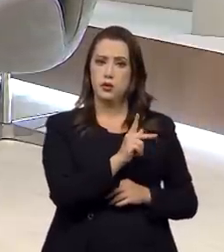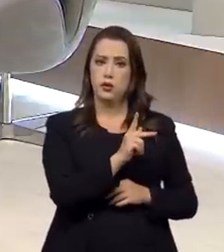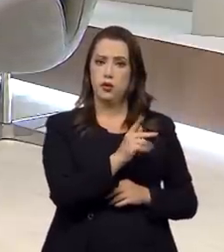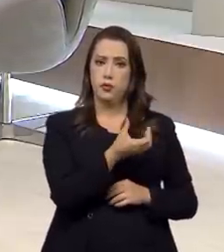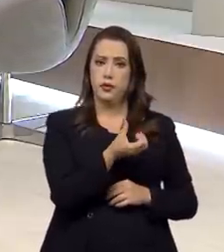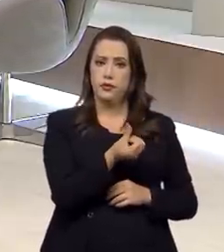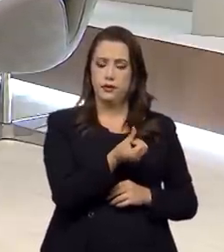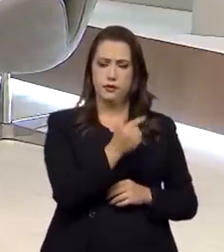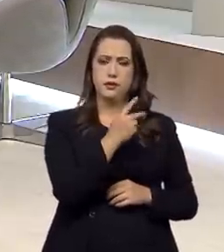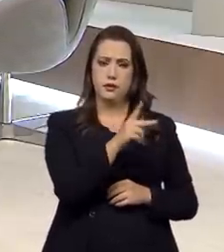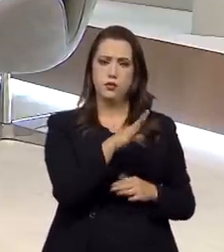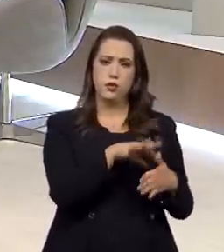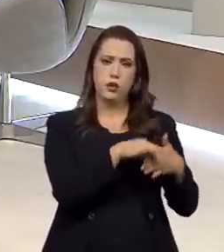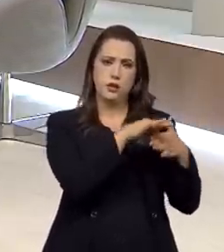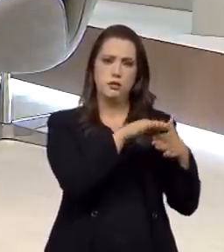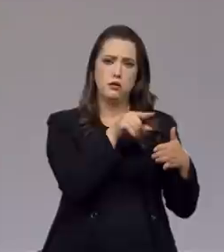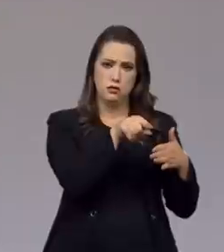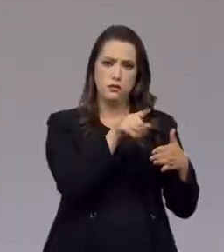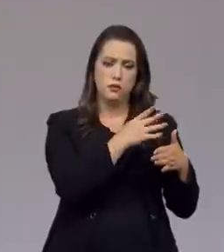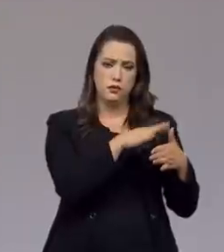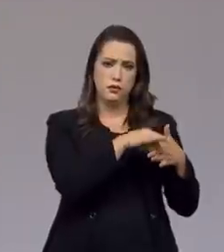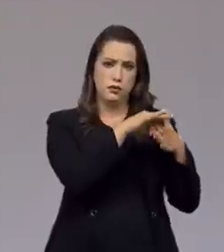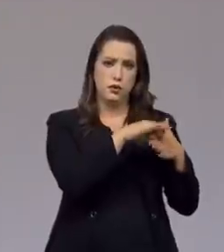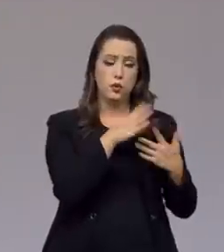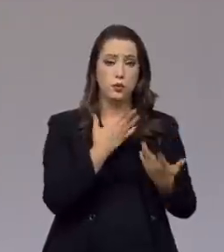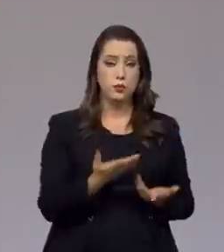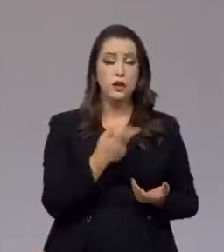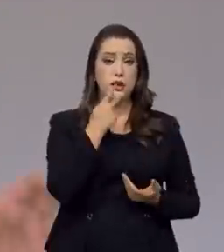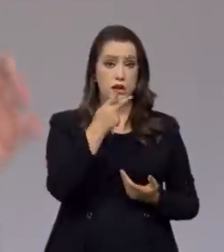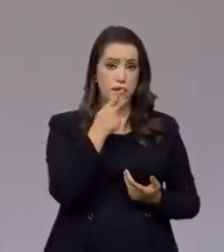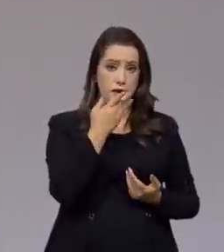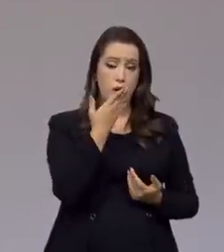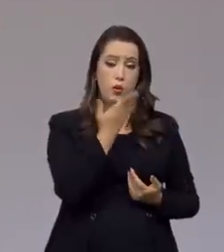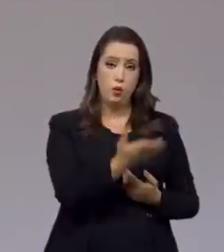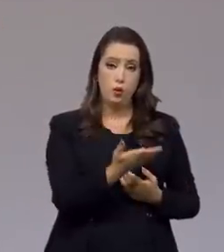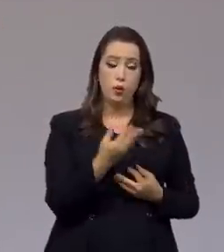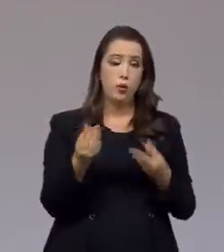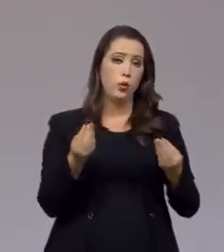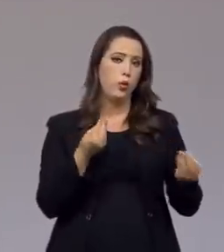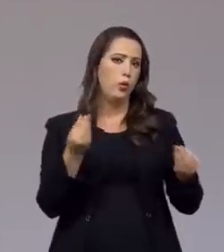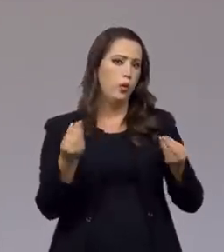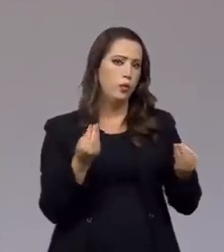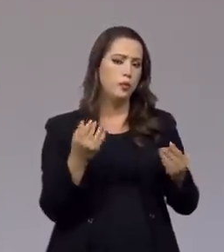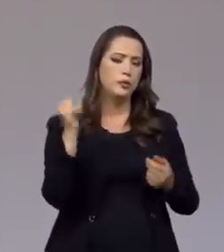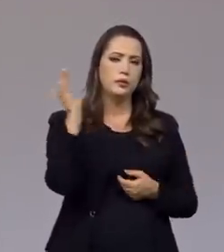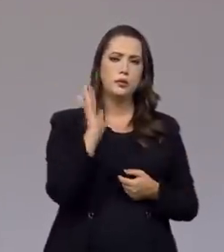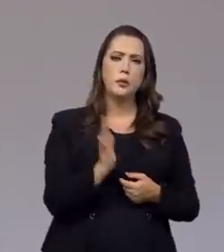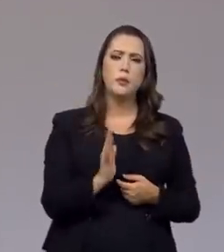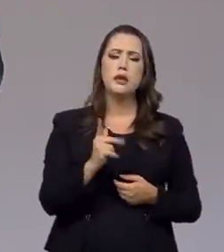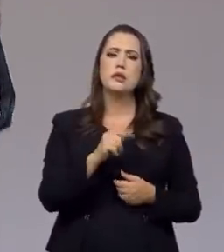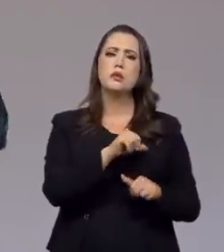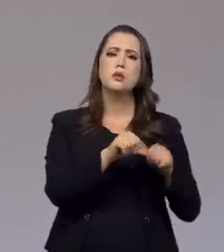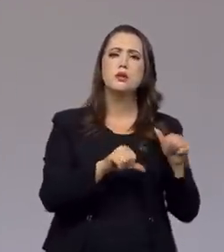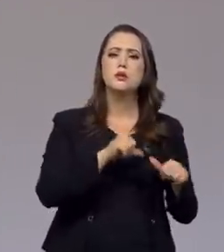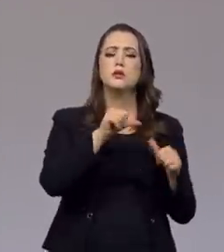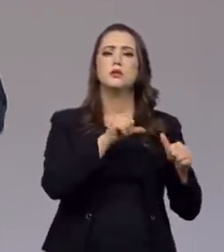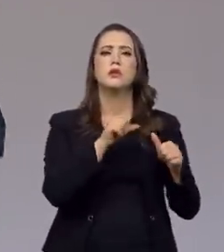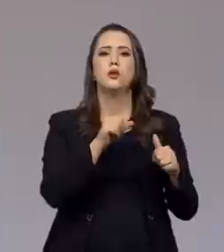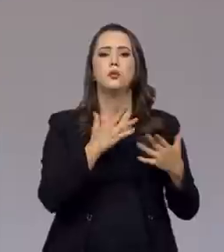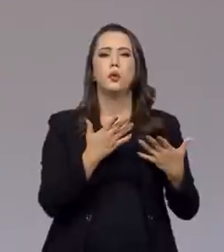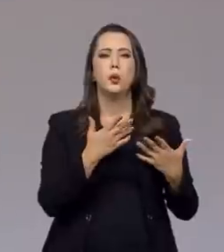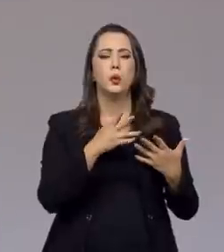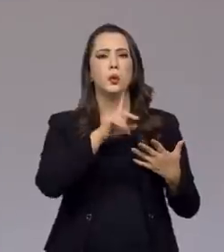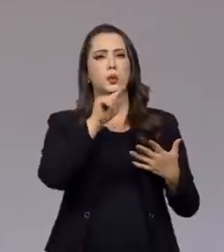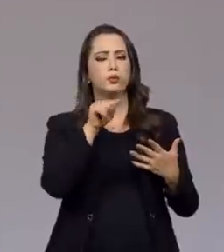liderou a delegação brasileira e ele falou muito dessa questão de como o Brasil se tornou um